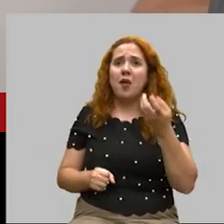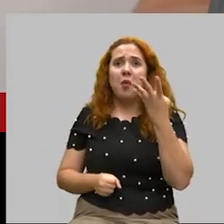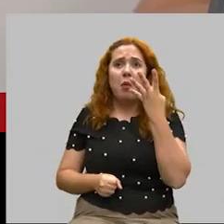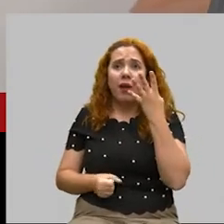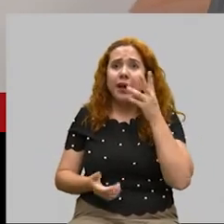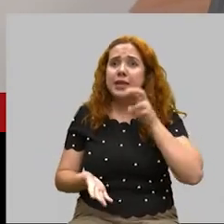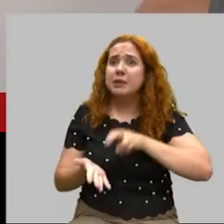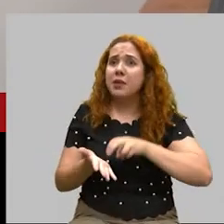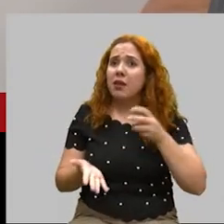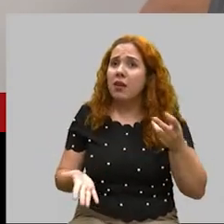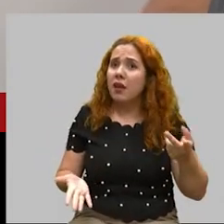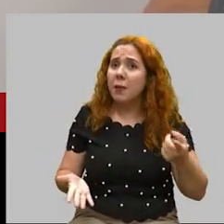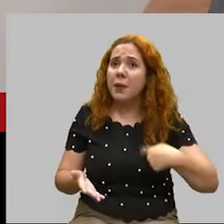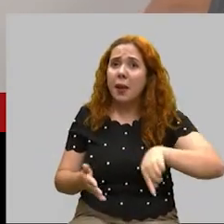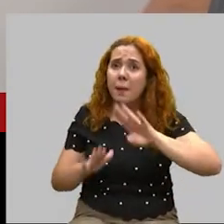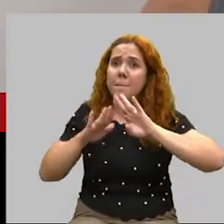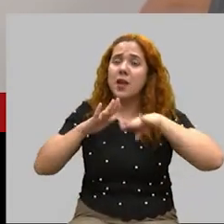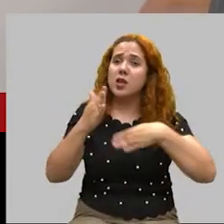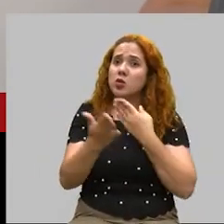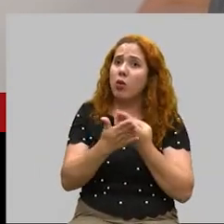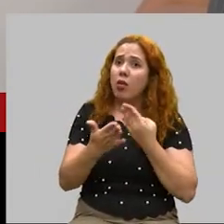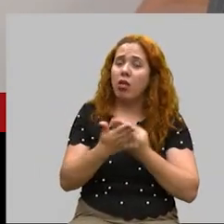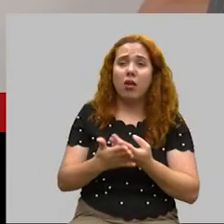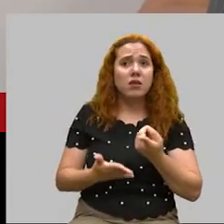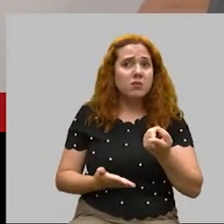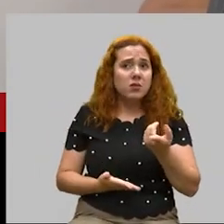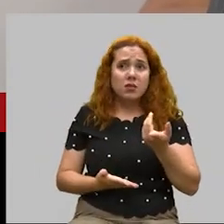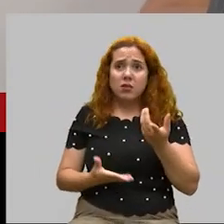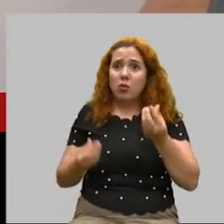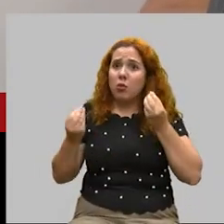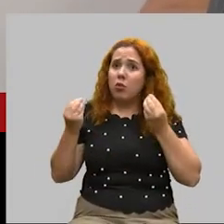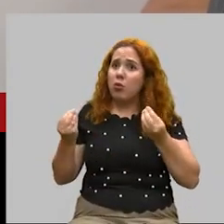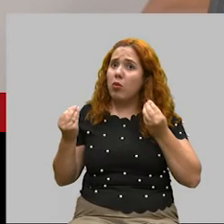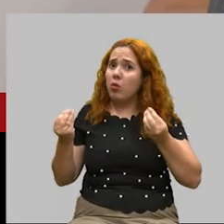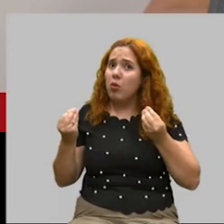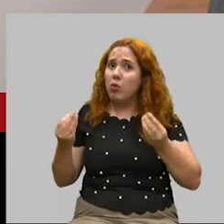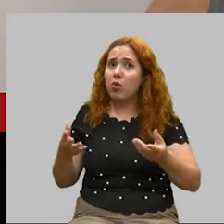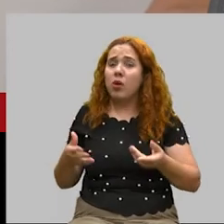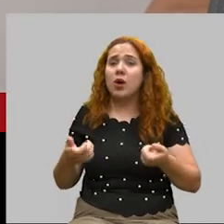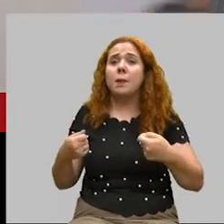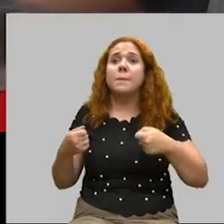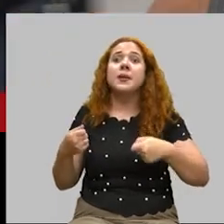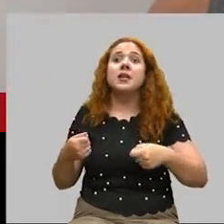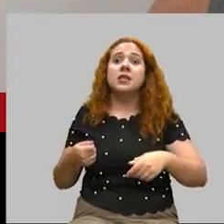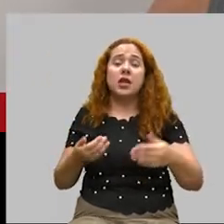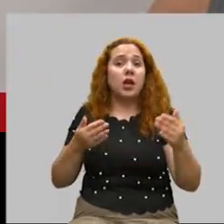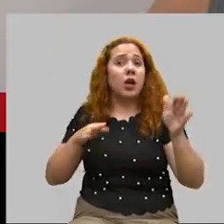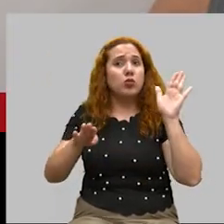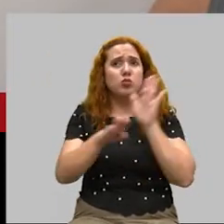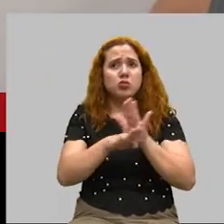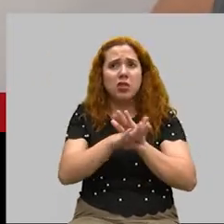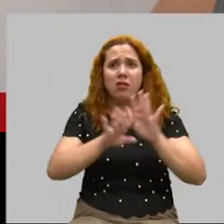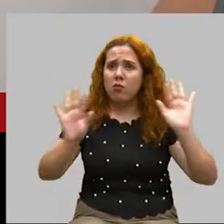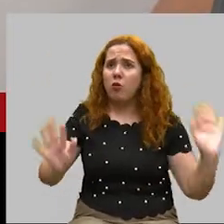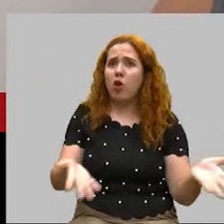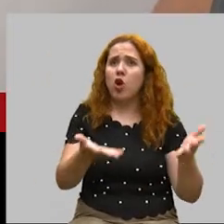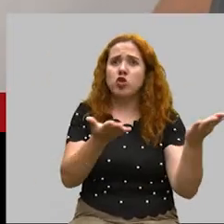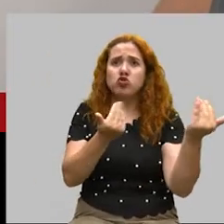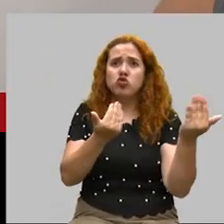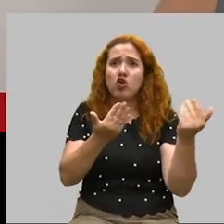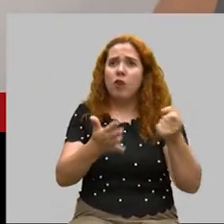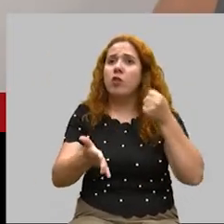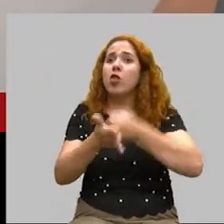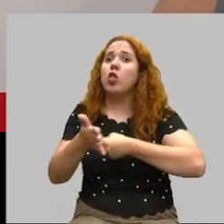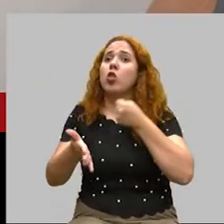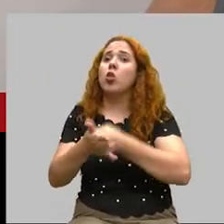assim a situação é gravíssima e a gente provoca os órgãos que precisam defender os Direitos da Criança e do Adolescente e não